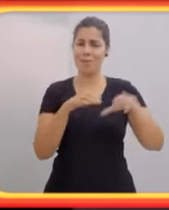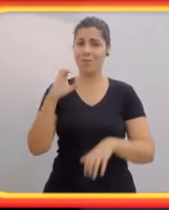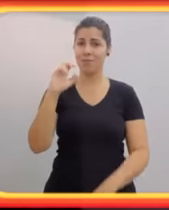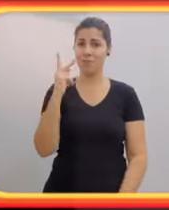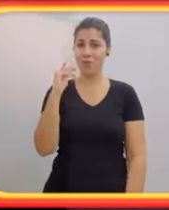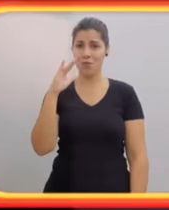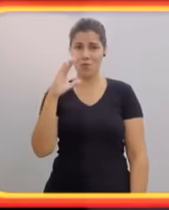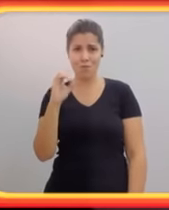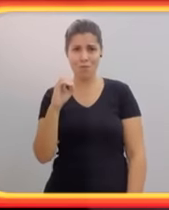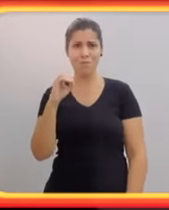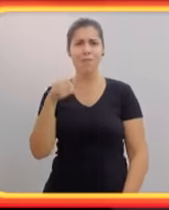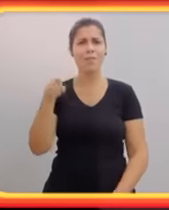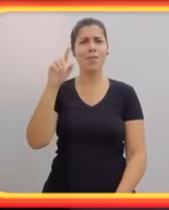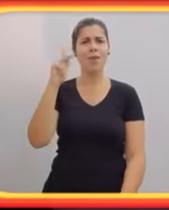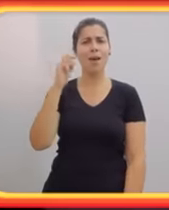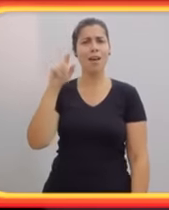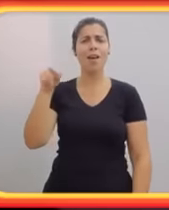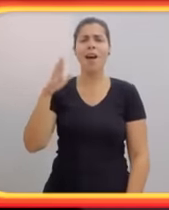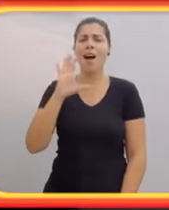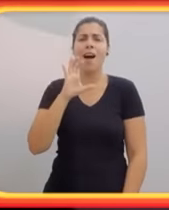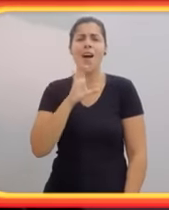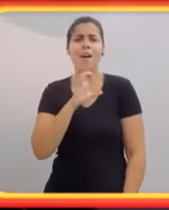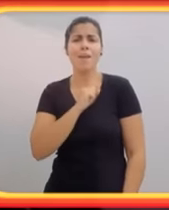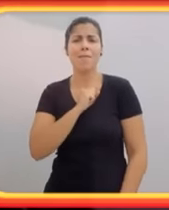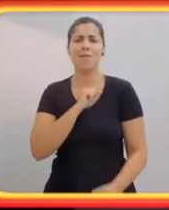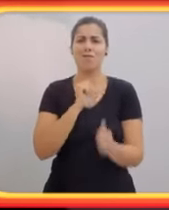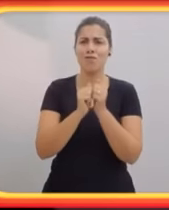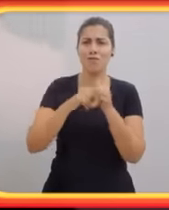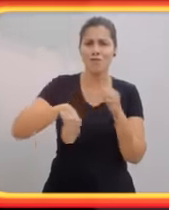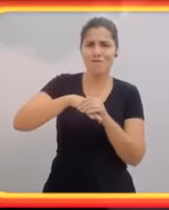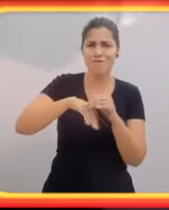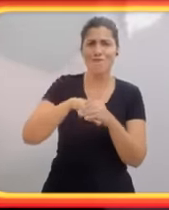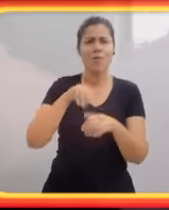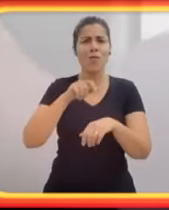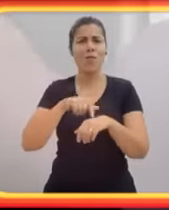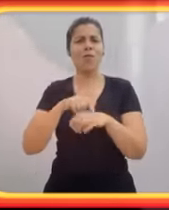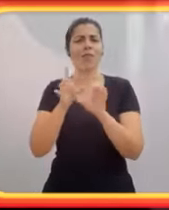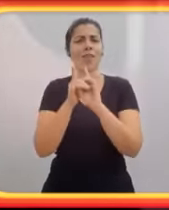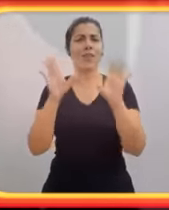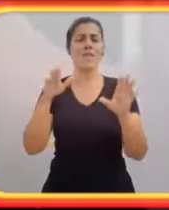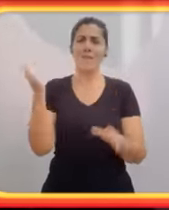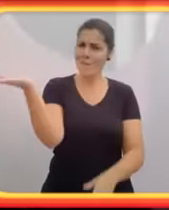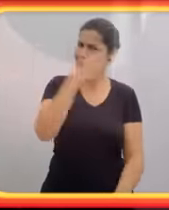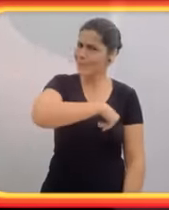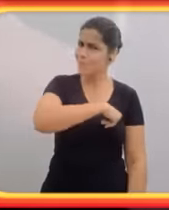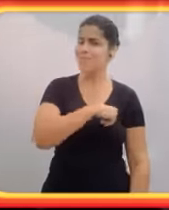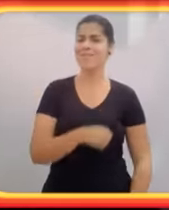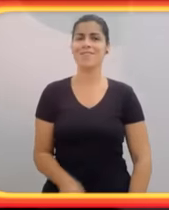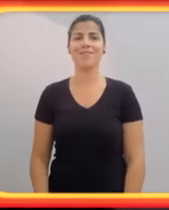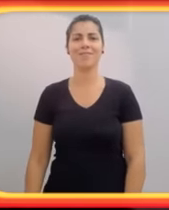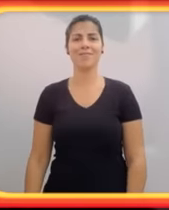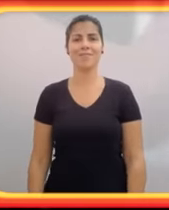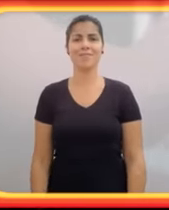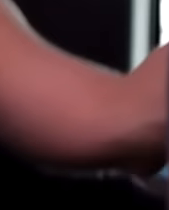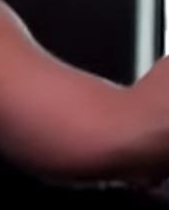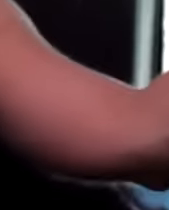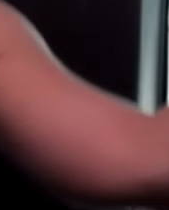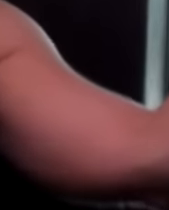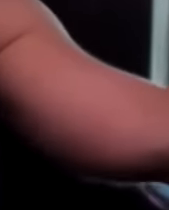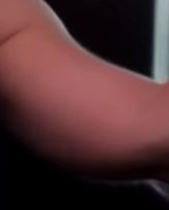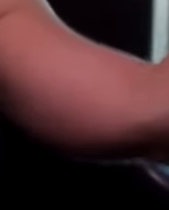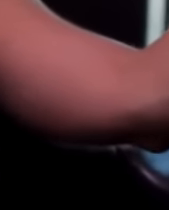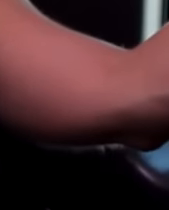grande ídolo da MPB. Vou conversar com o cantor e compositor Chico Buarque de Holanda, que